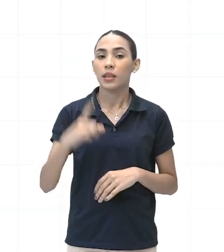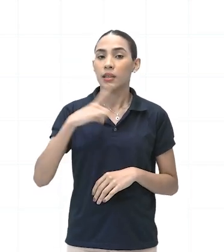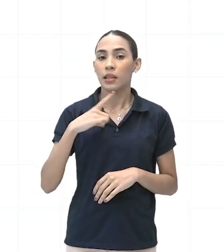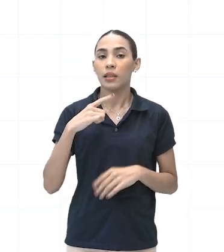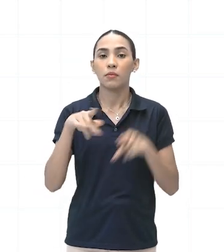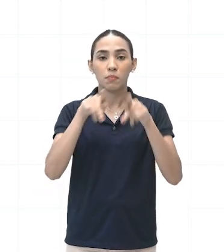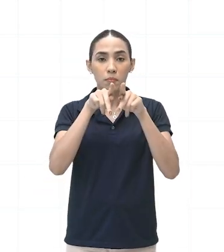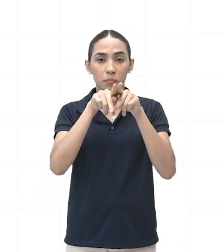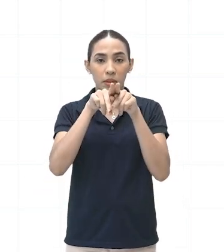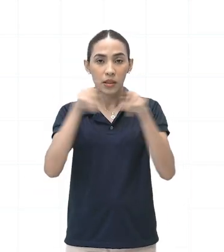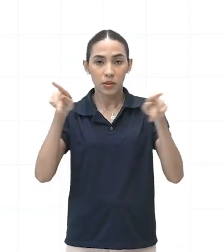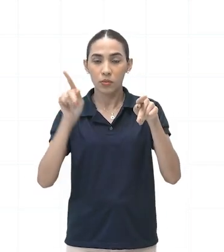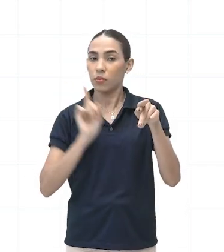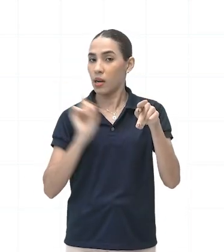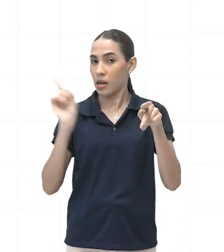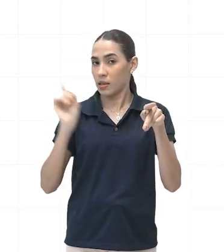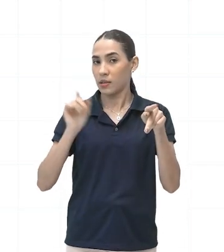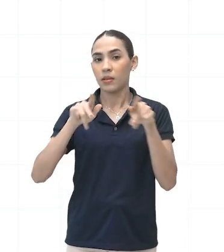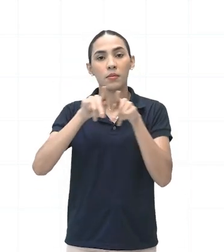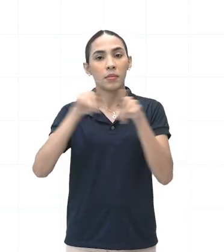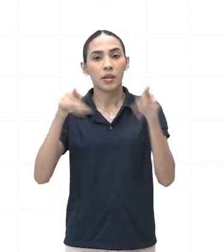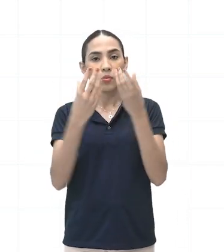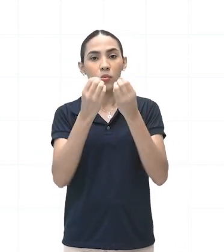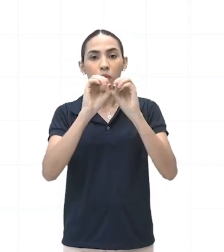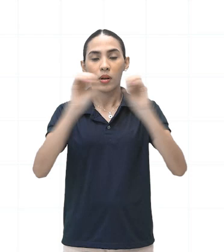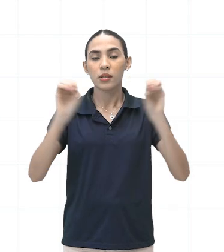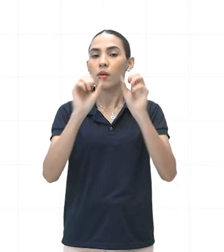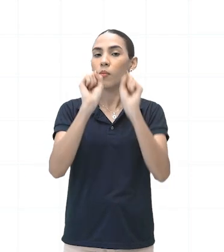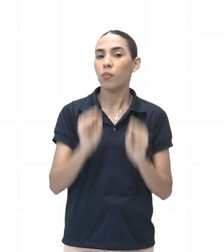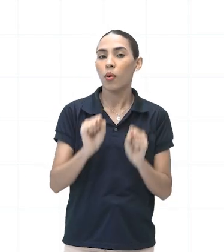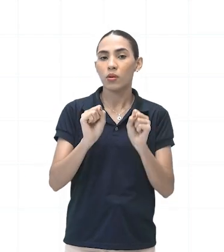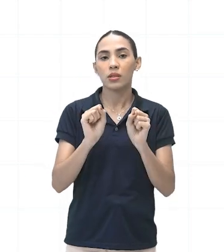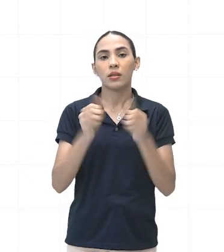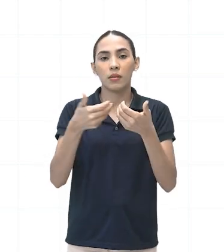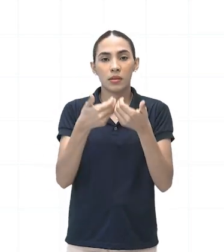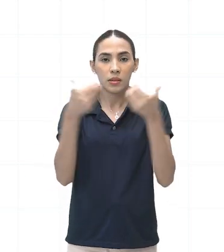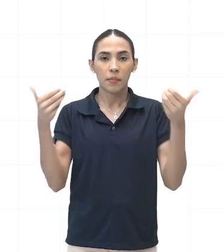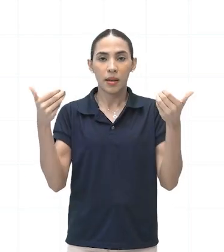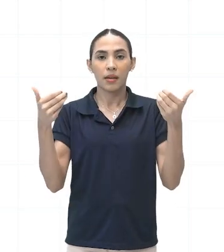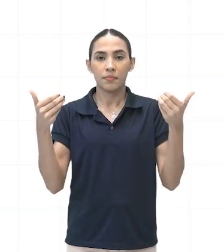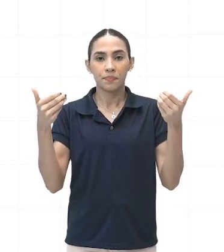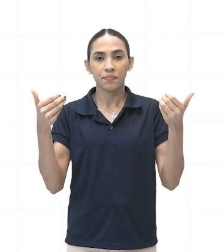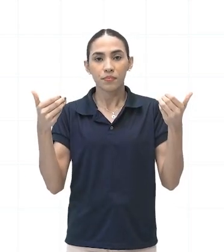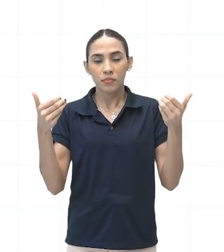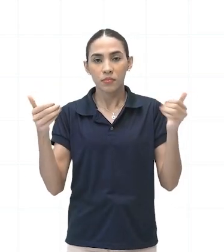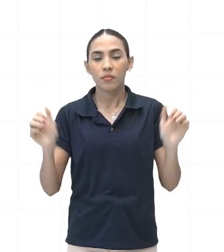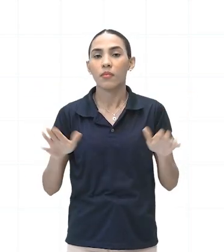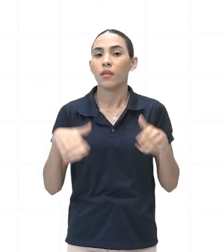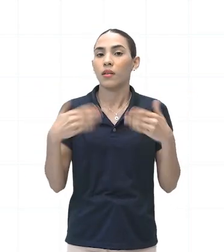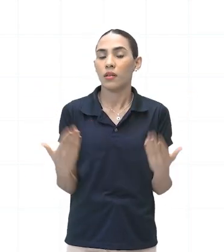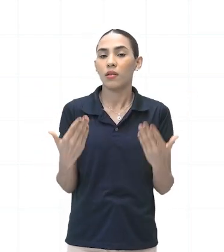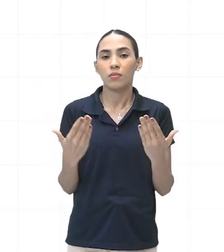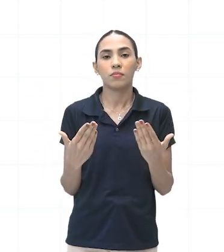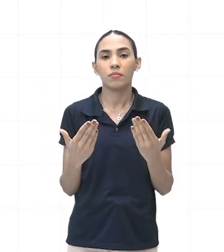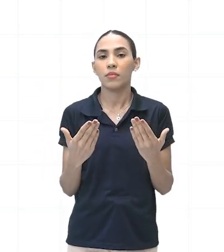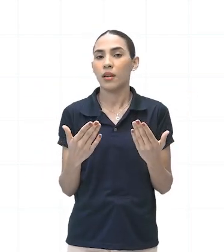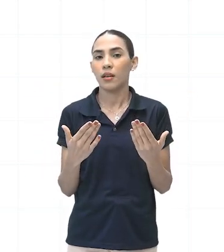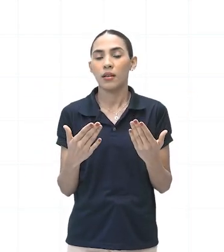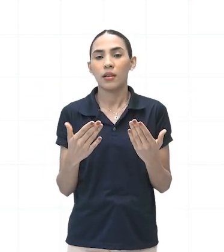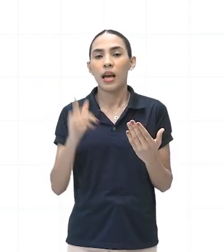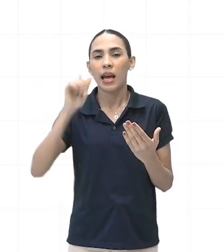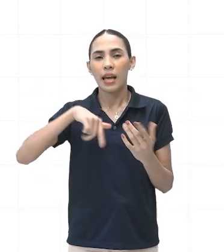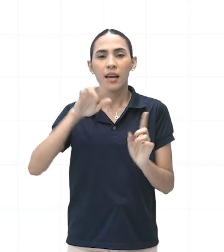um período, e esse período, essa oração, eu posso dividir, ok? Então, qual é a parte